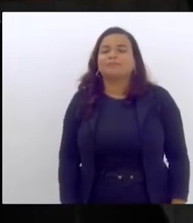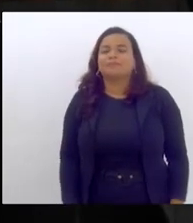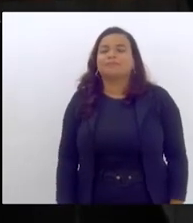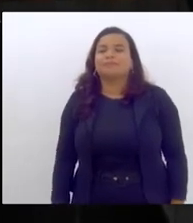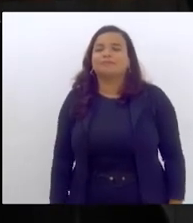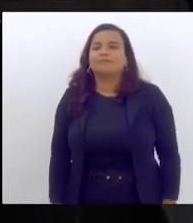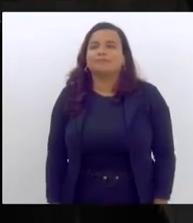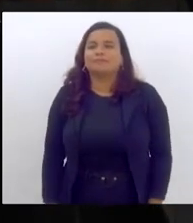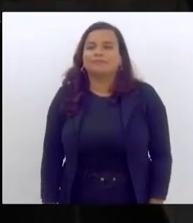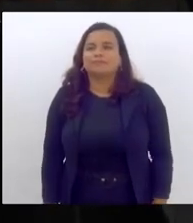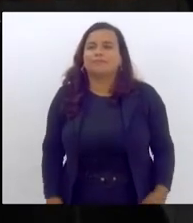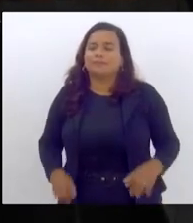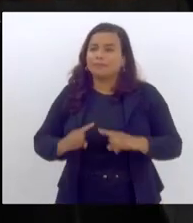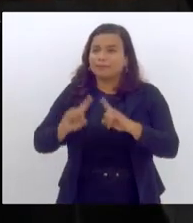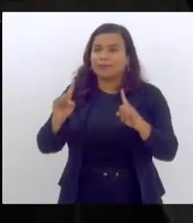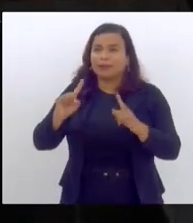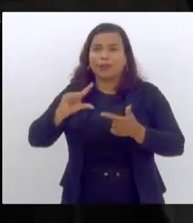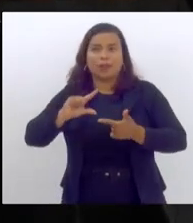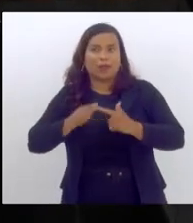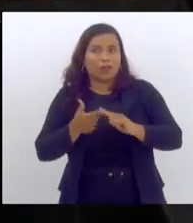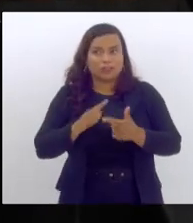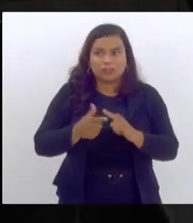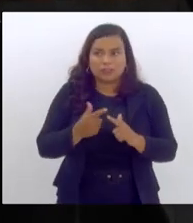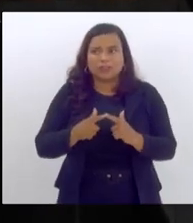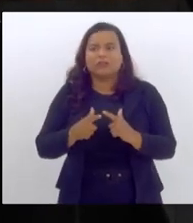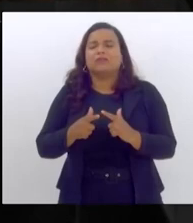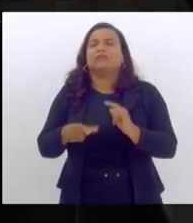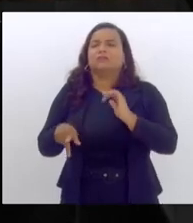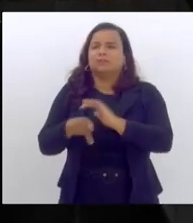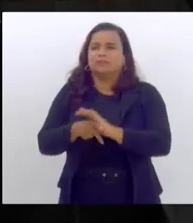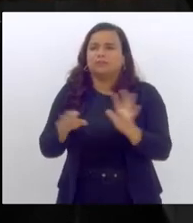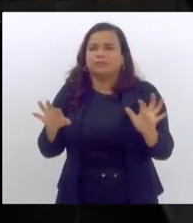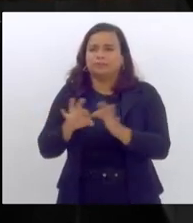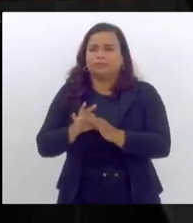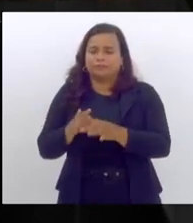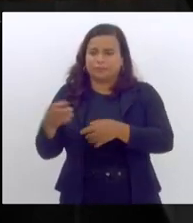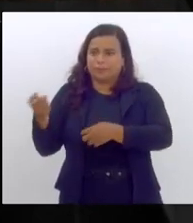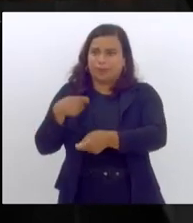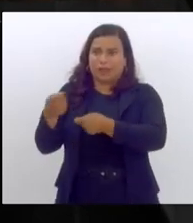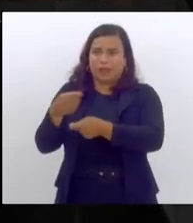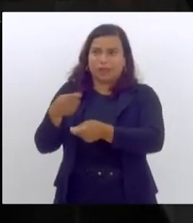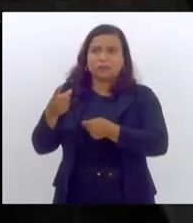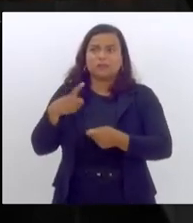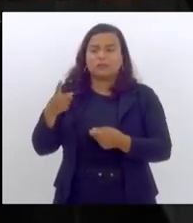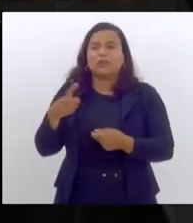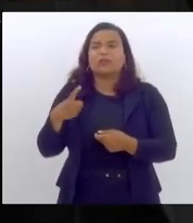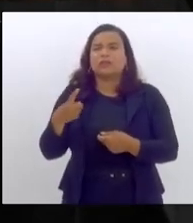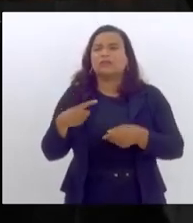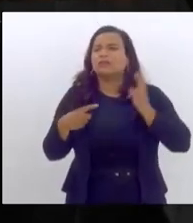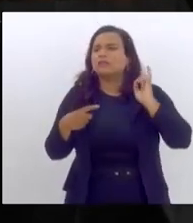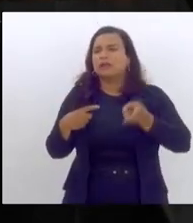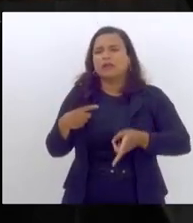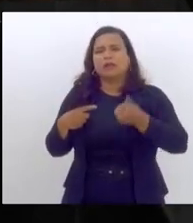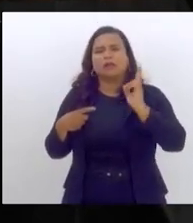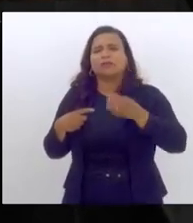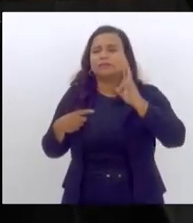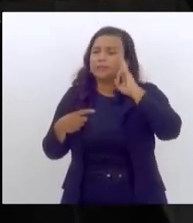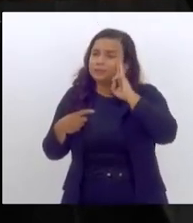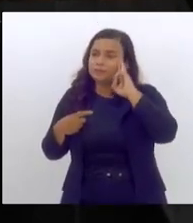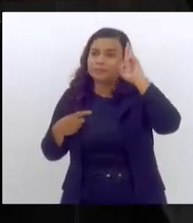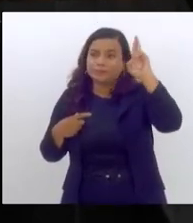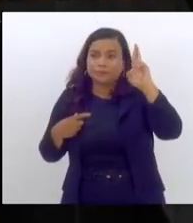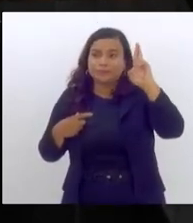Mas a lógica que é associada à mão do mercado é sempre a